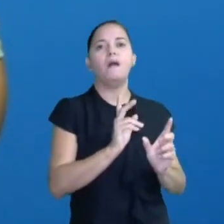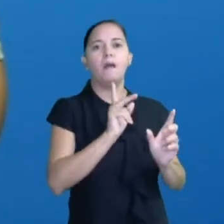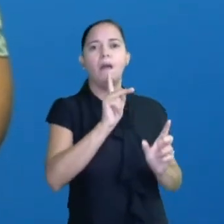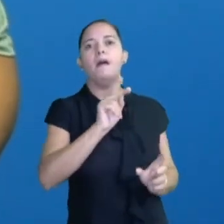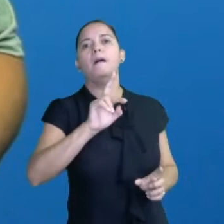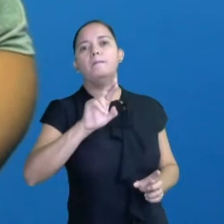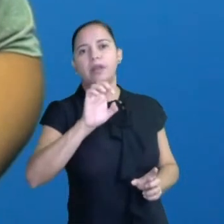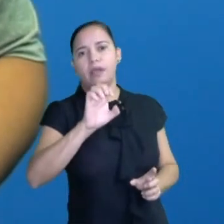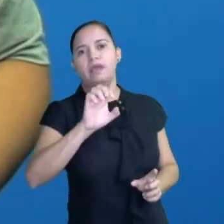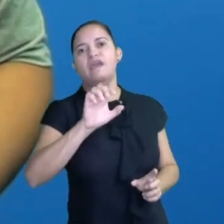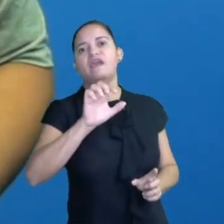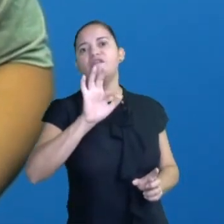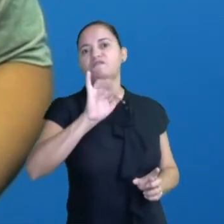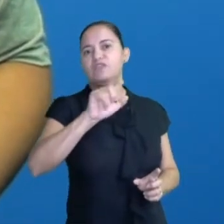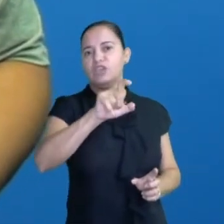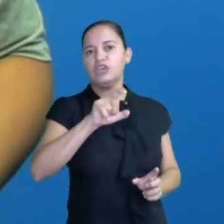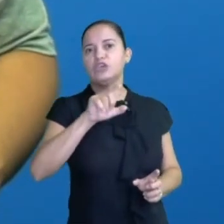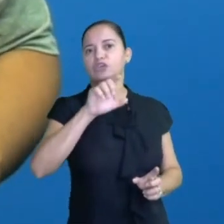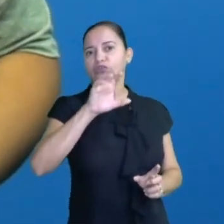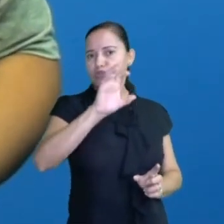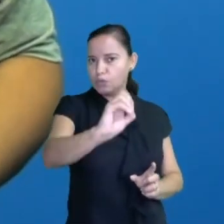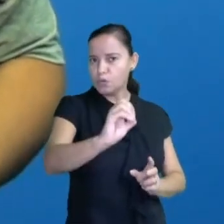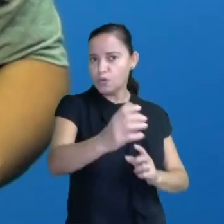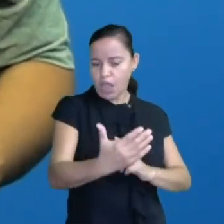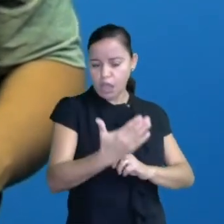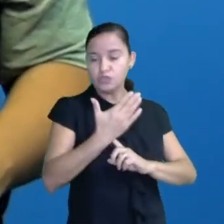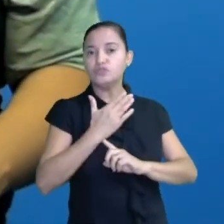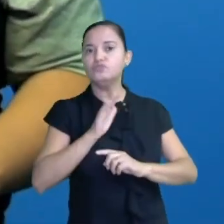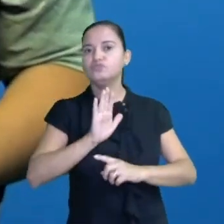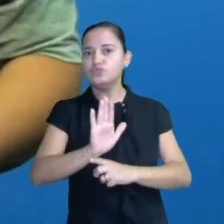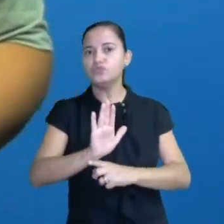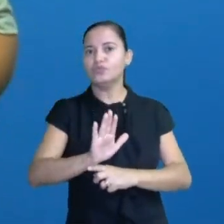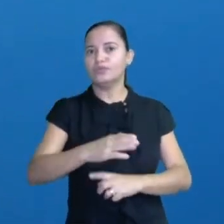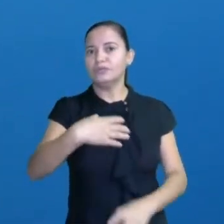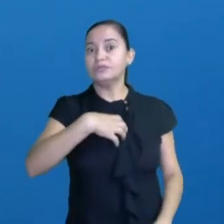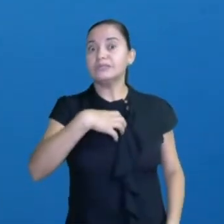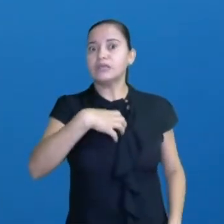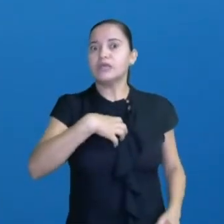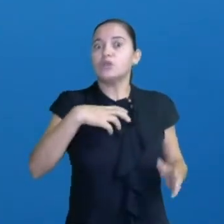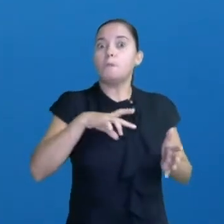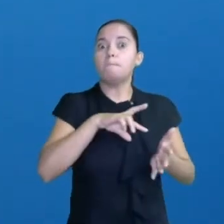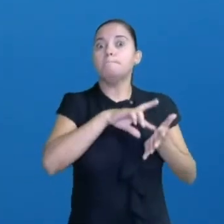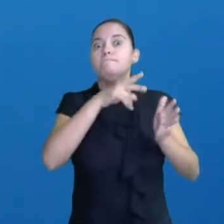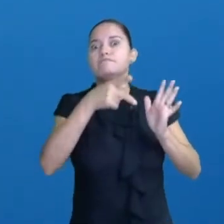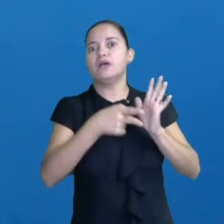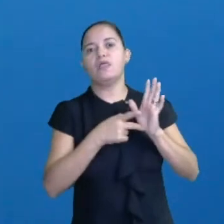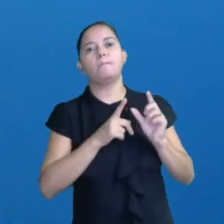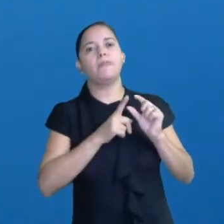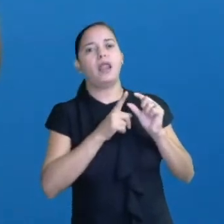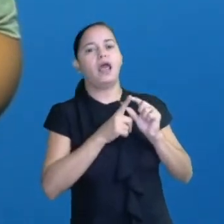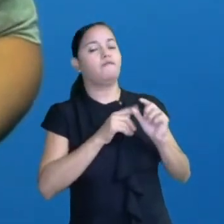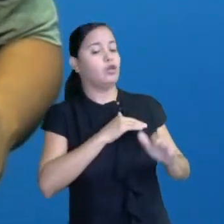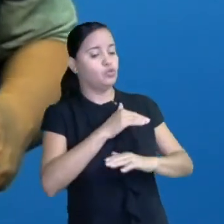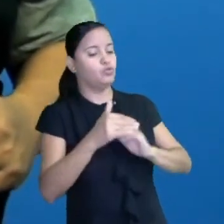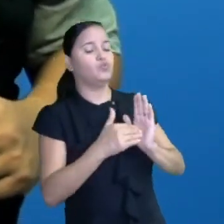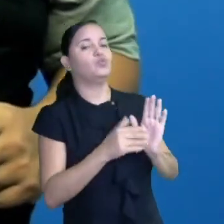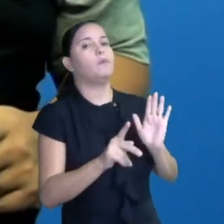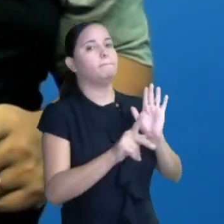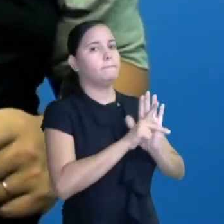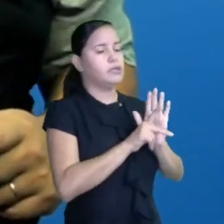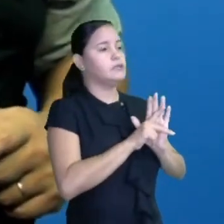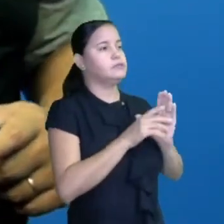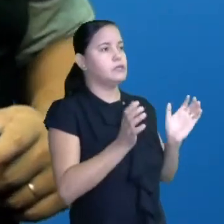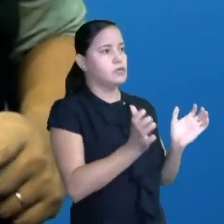dar sentido às palavras. Todos os prefixos que eu acabei de falar, eles são latinos, são da